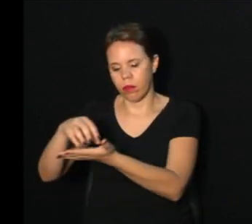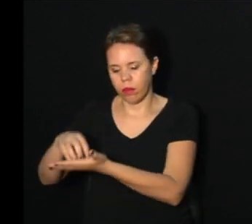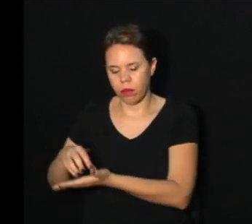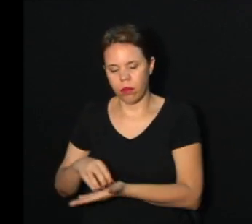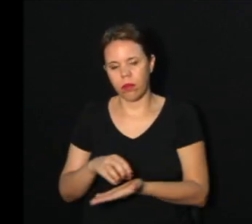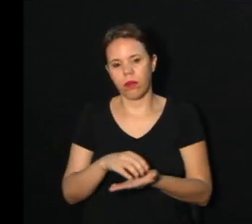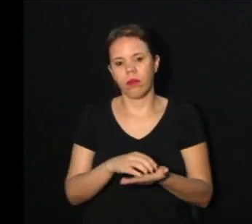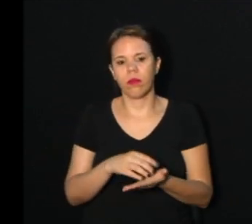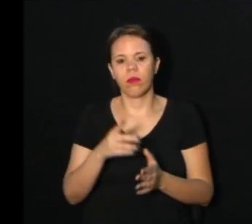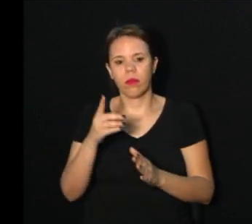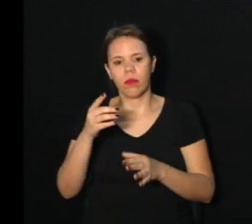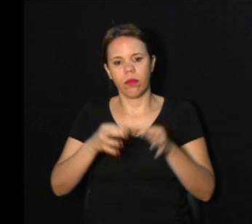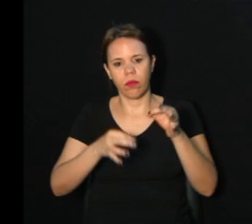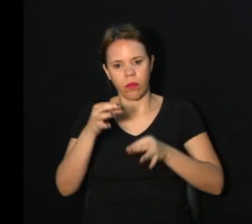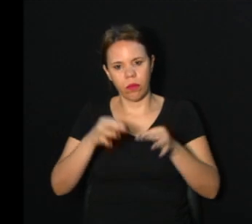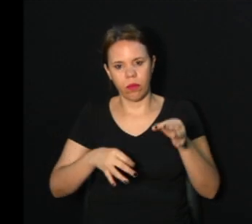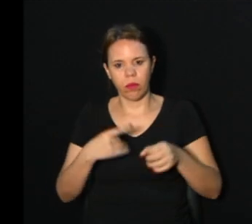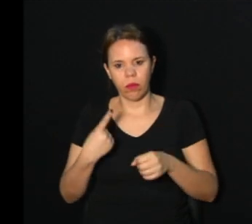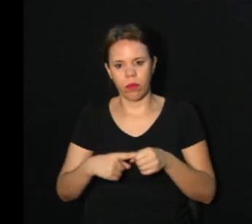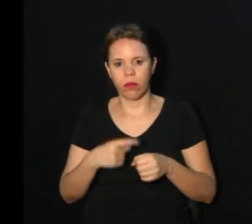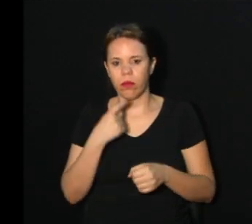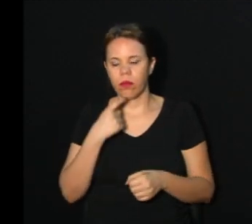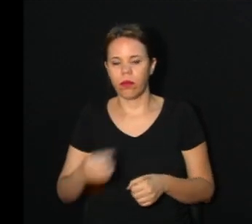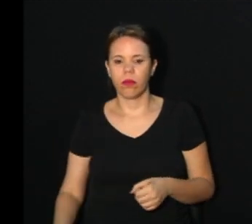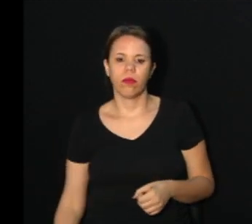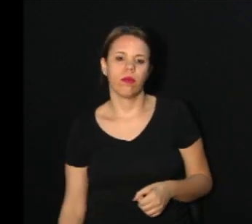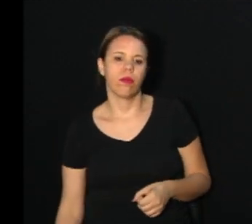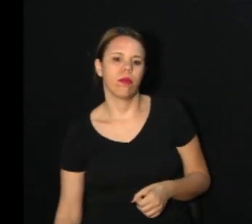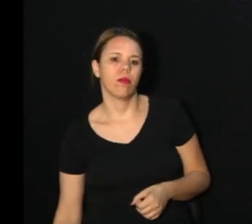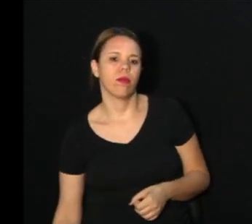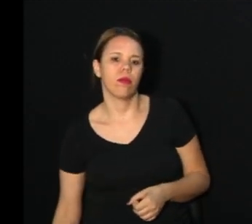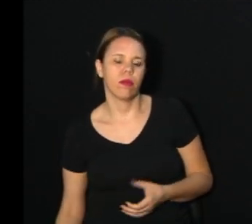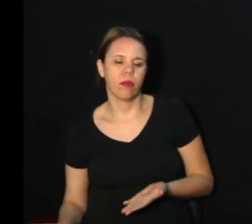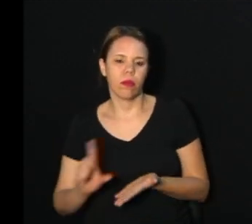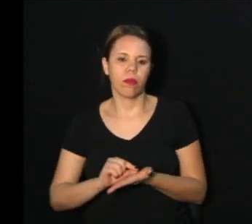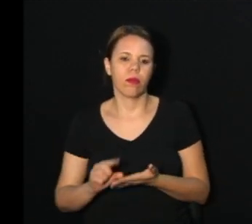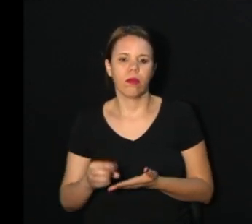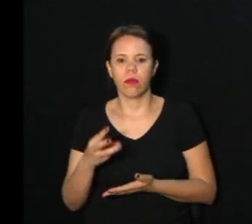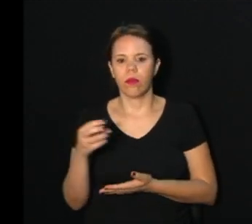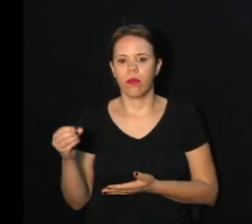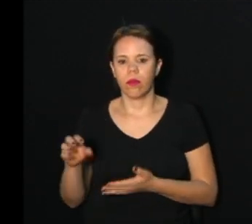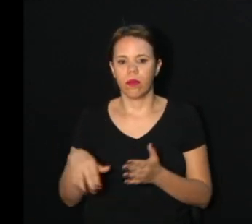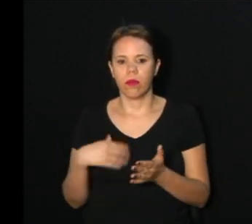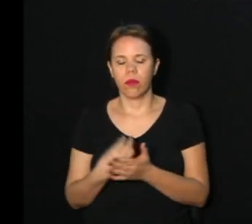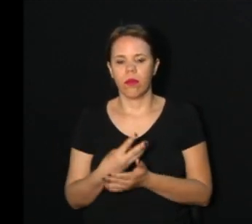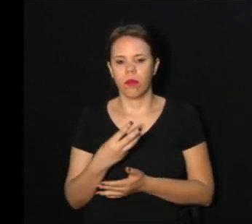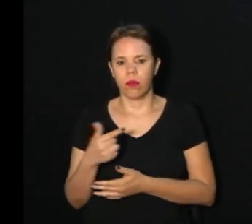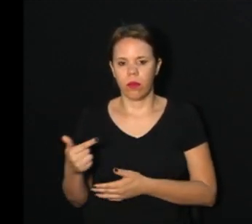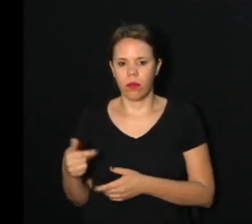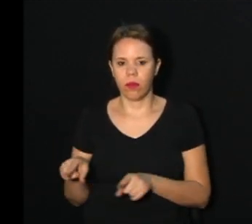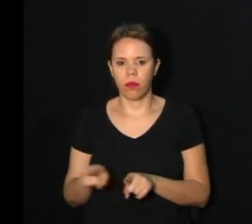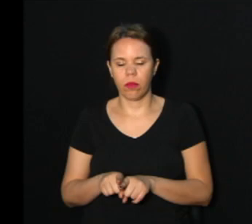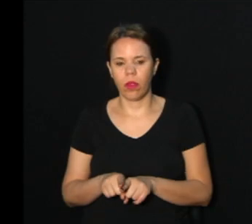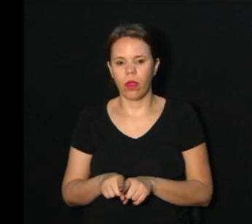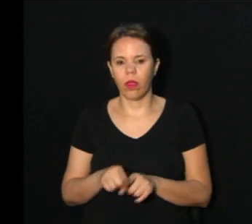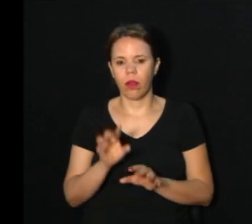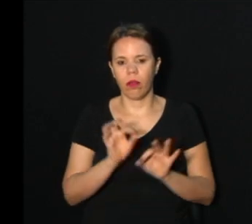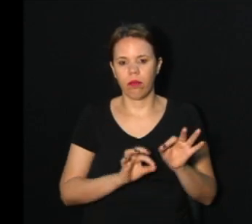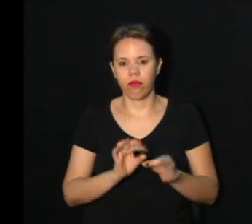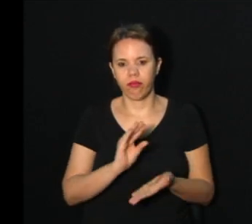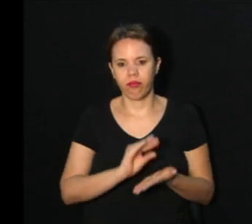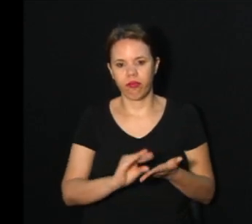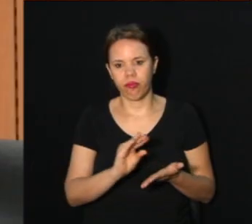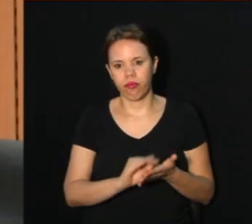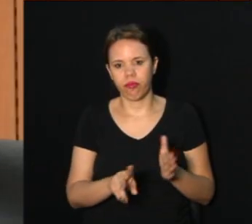os órgãos que eu disse anteriormente. Os artigos 30 a 32 regulamentam a verba de honorários sucumbenciais